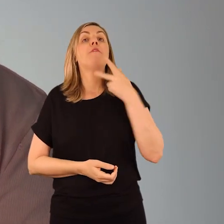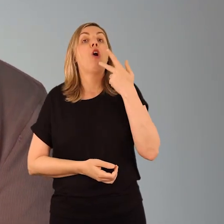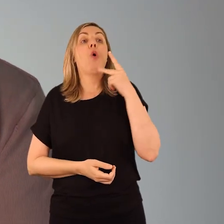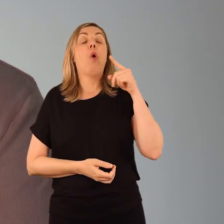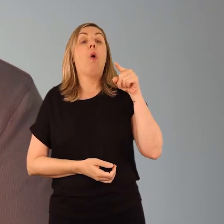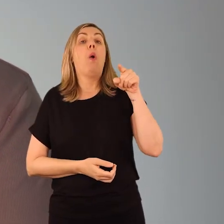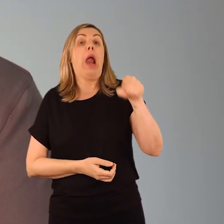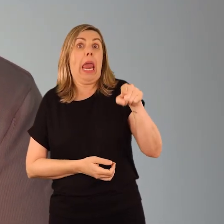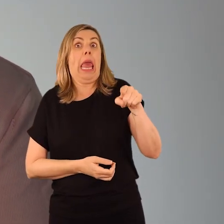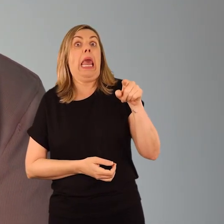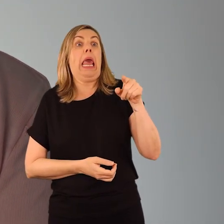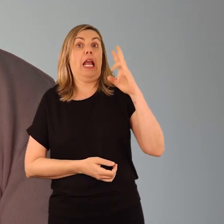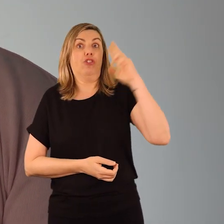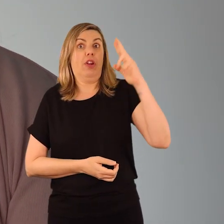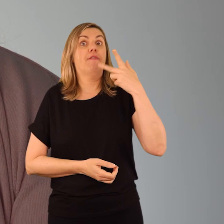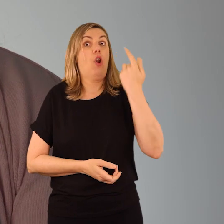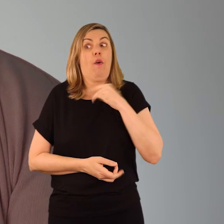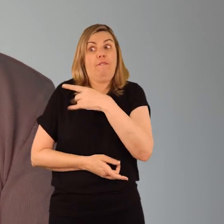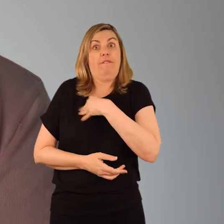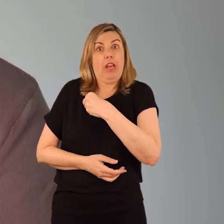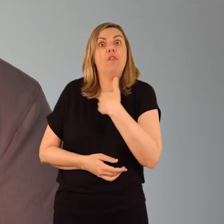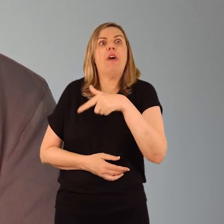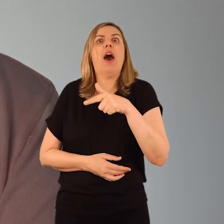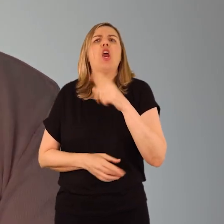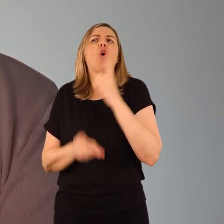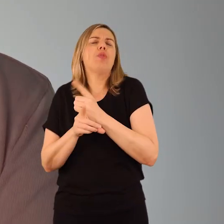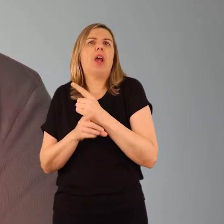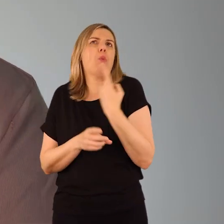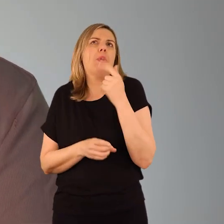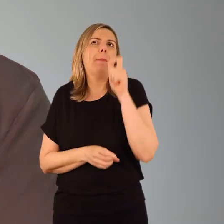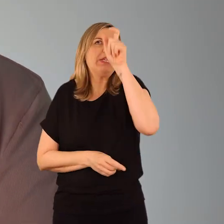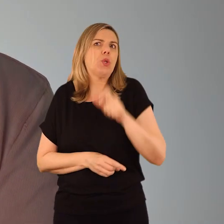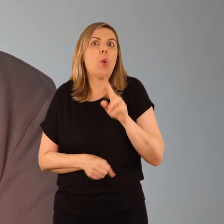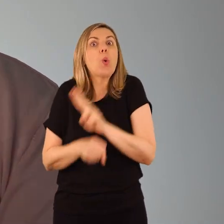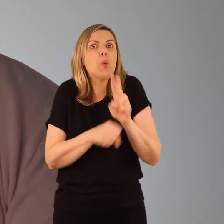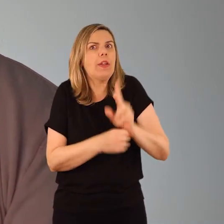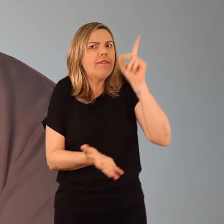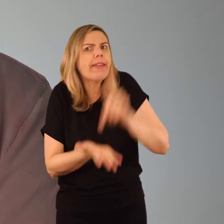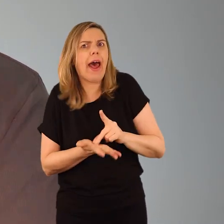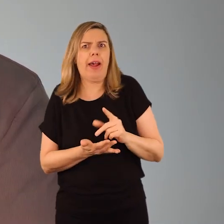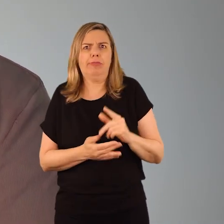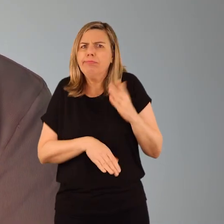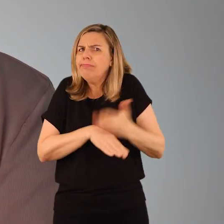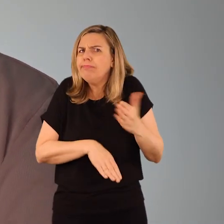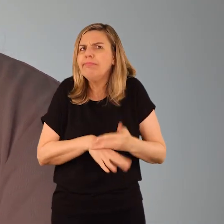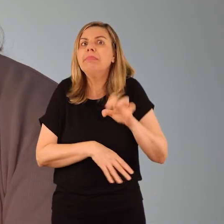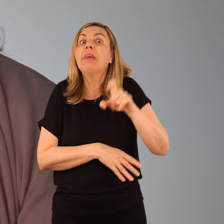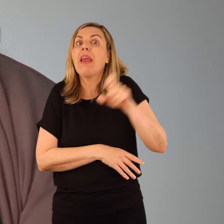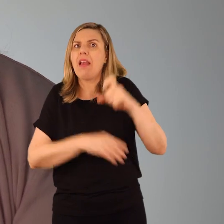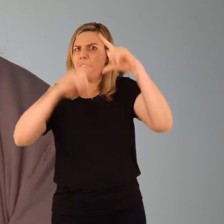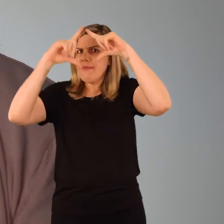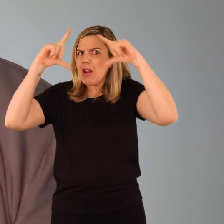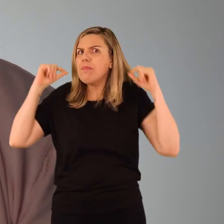arranjar para ela uma cuidadora. É uma cuidadora assim, de verdade, sabe? Que é treinada,